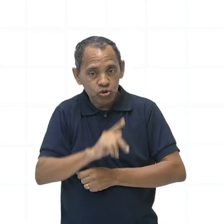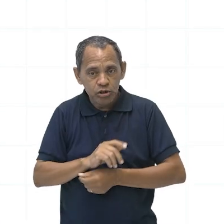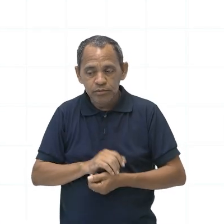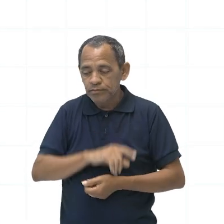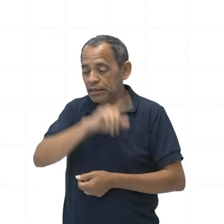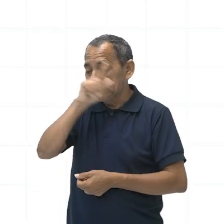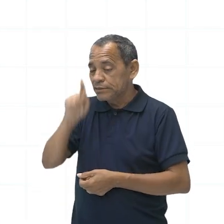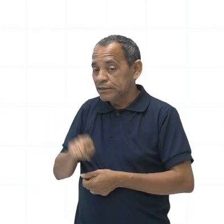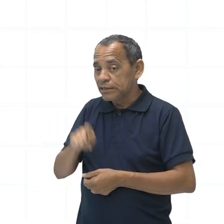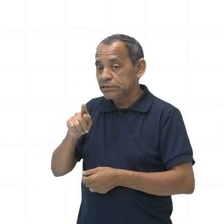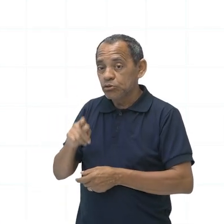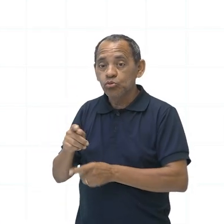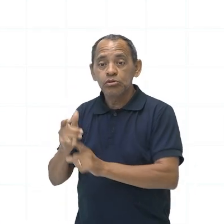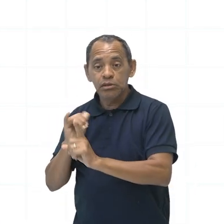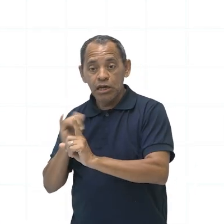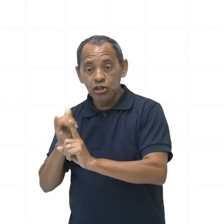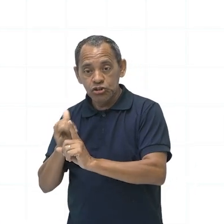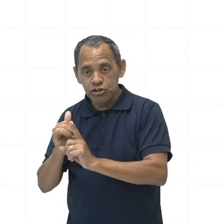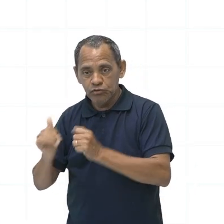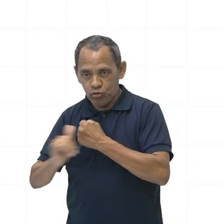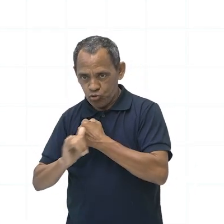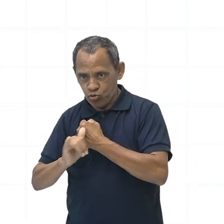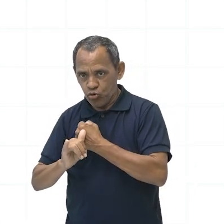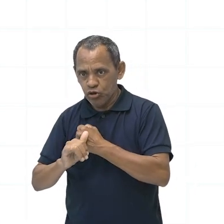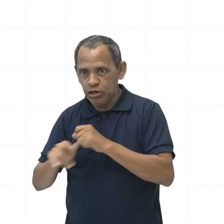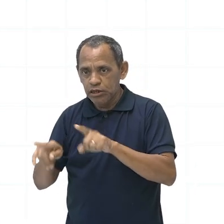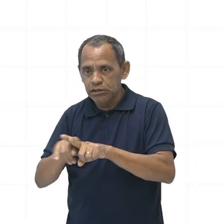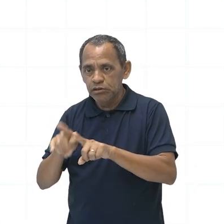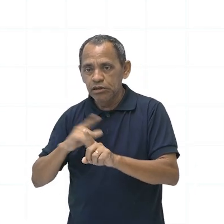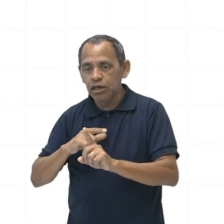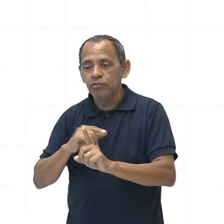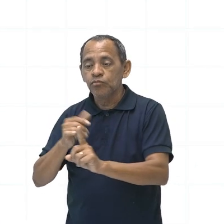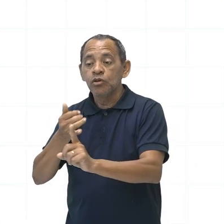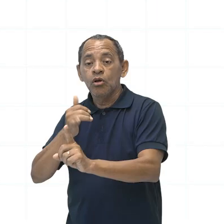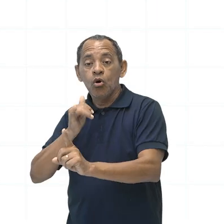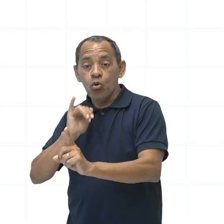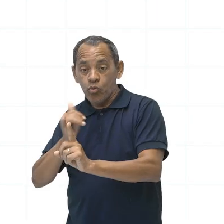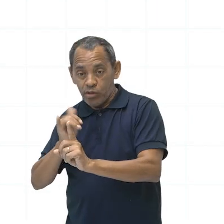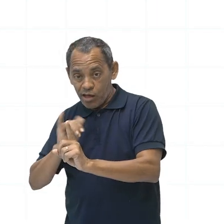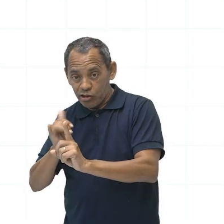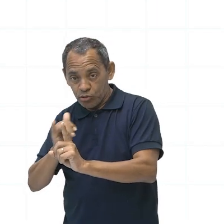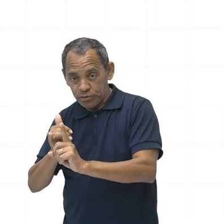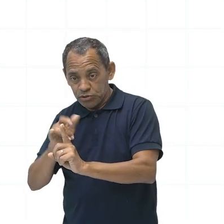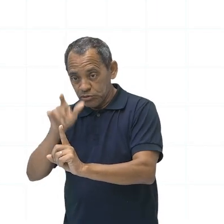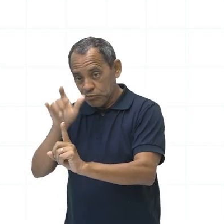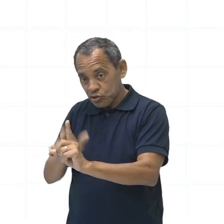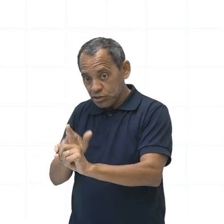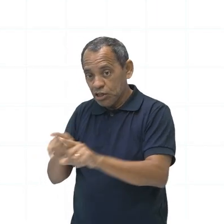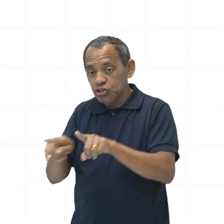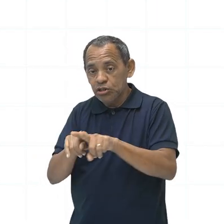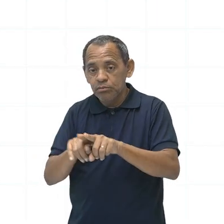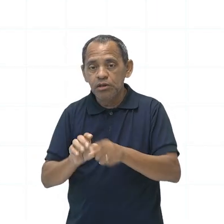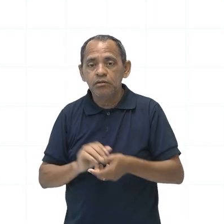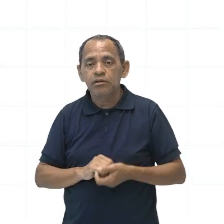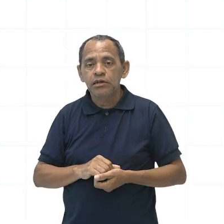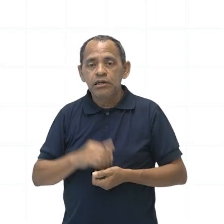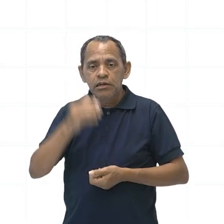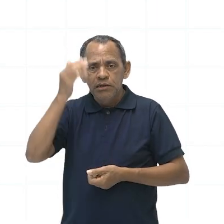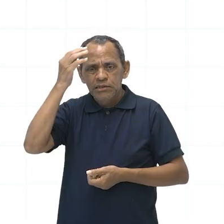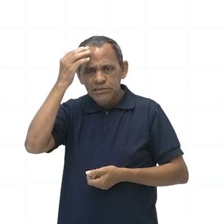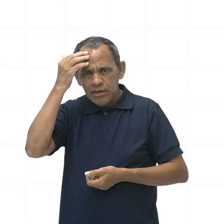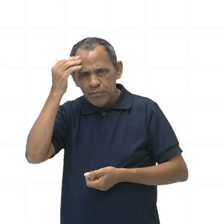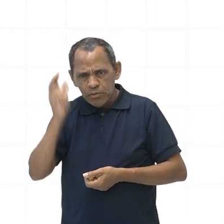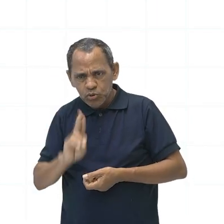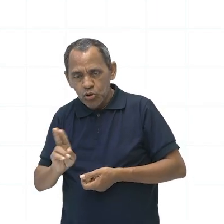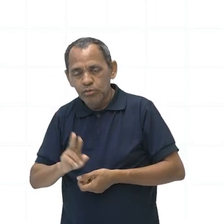segunda narrativa, na segunda crônica, temos de fato um narrador personagem. Inclusive, nós não sabemos o seu nome, sabemos que ele está